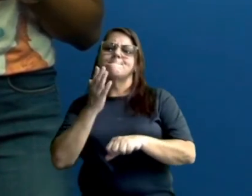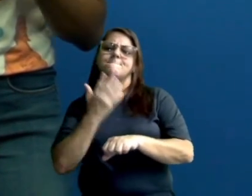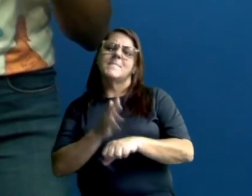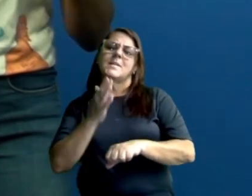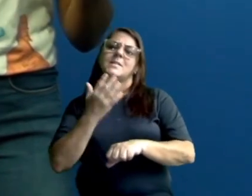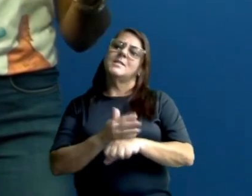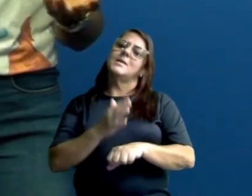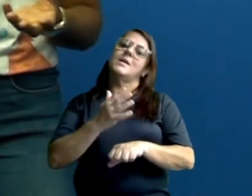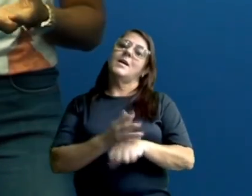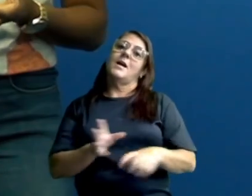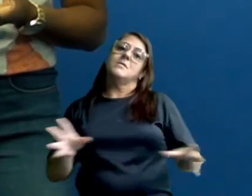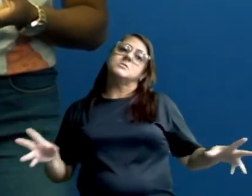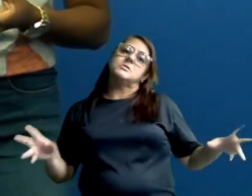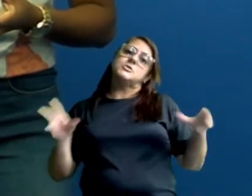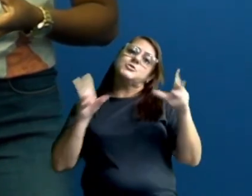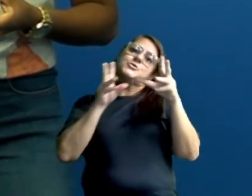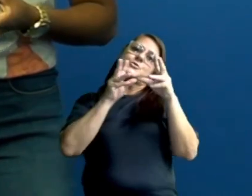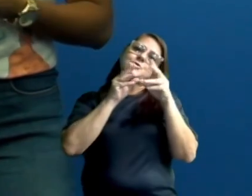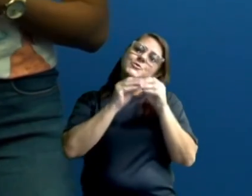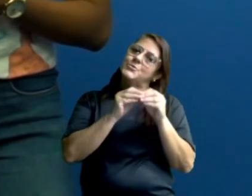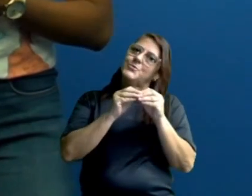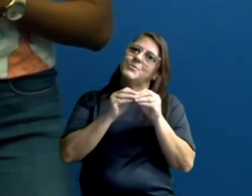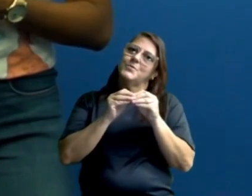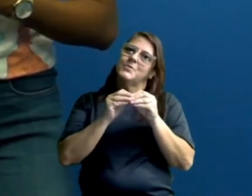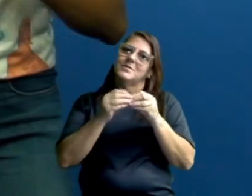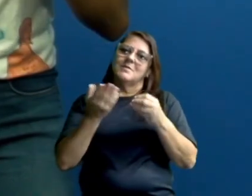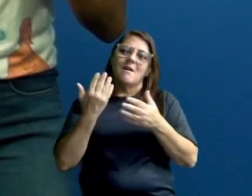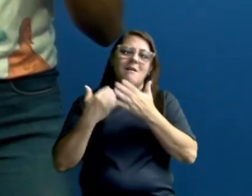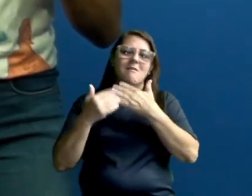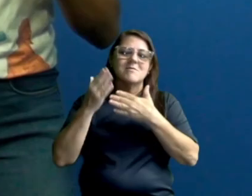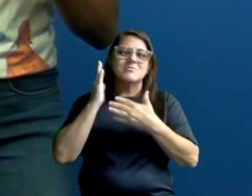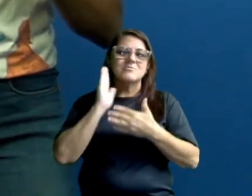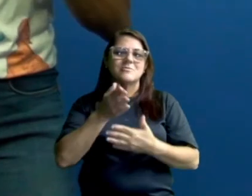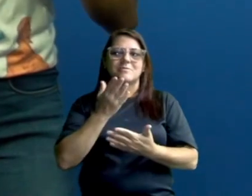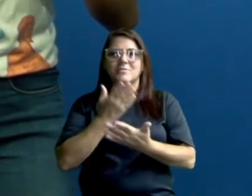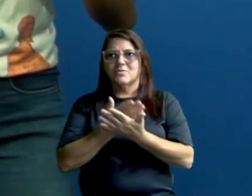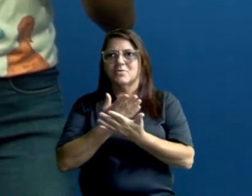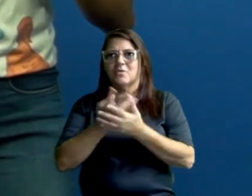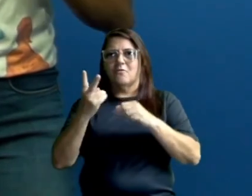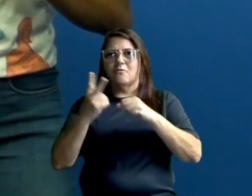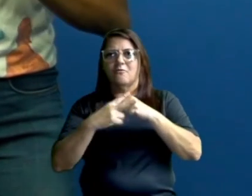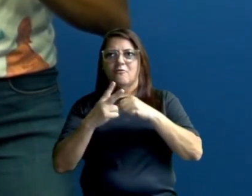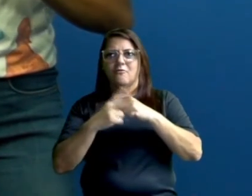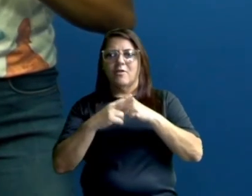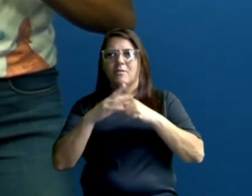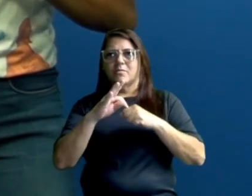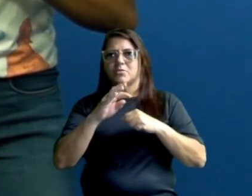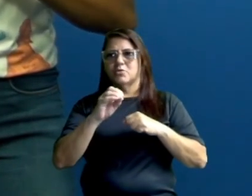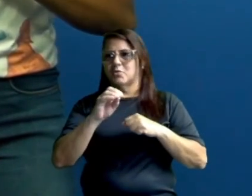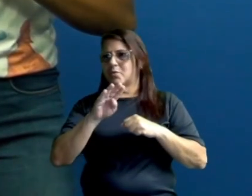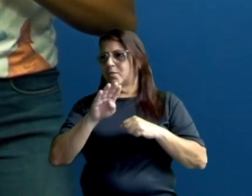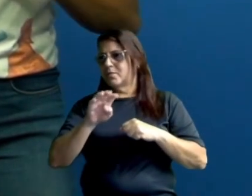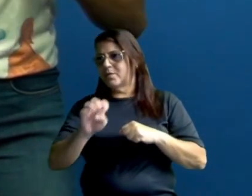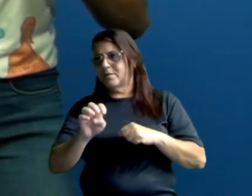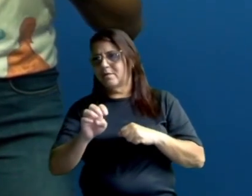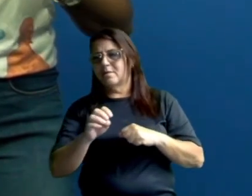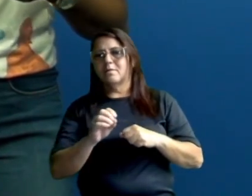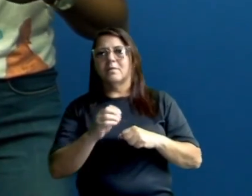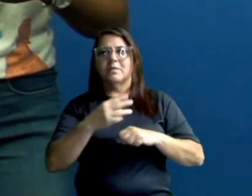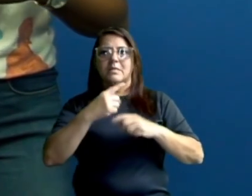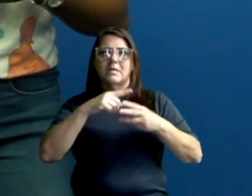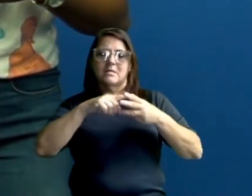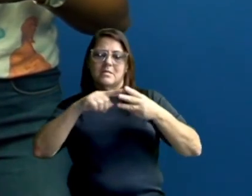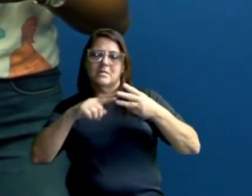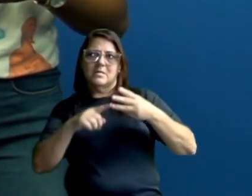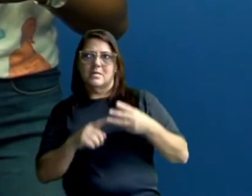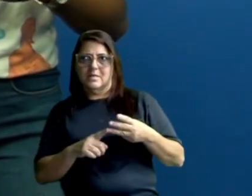eu faço aquele resumo básico do que nós vimos. Então, verbo to be, 3 formas, am, is e are.